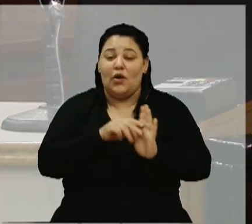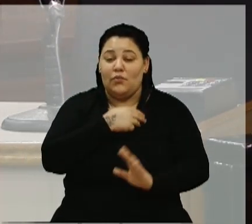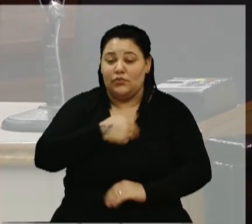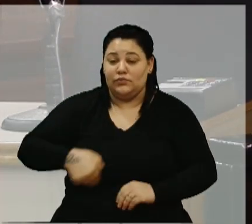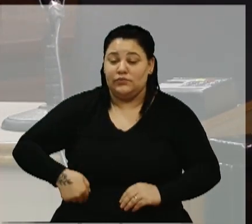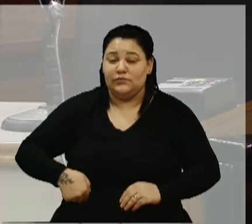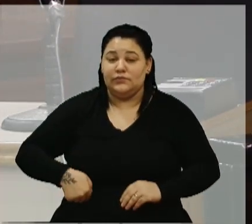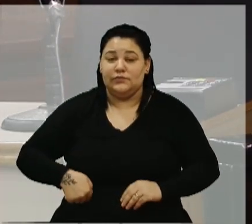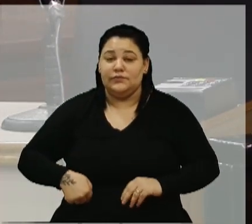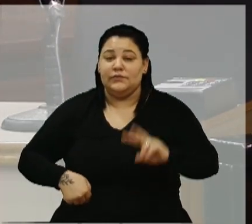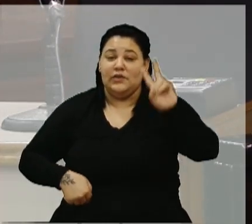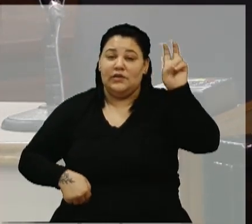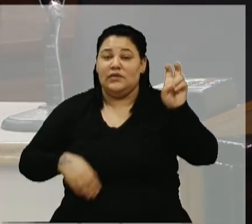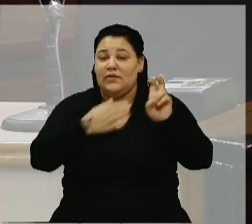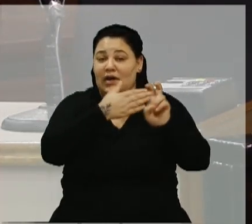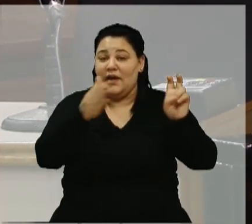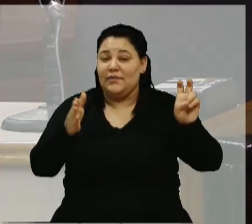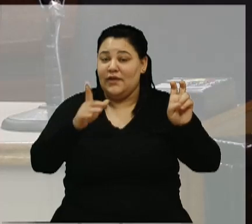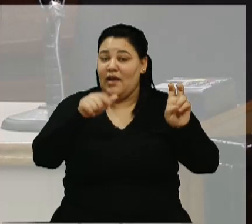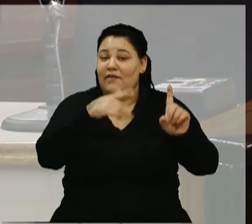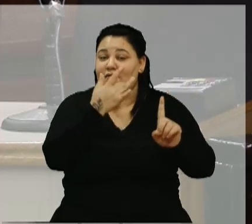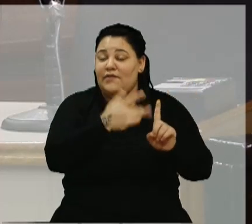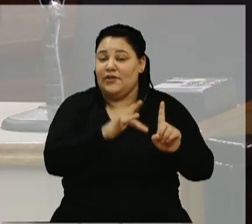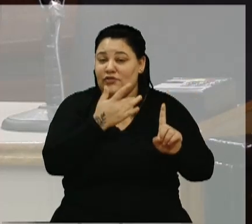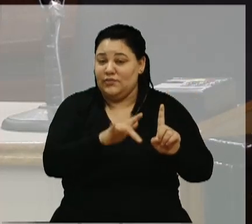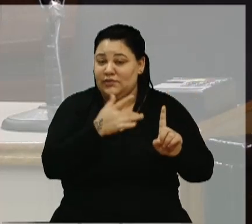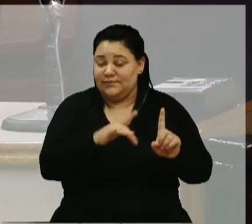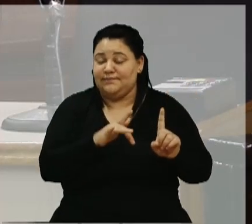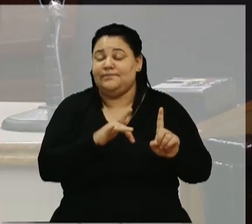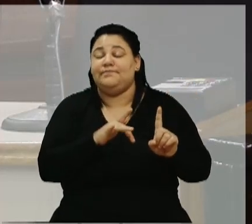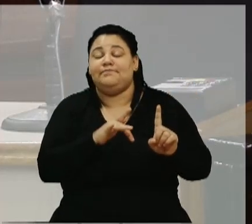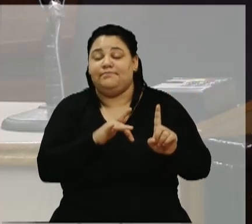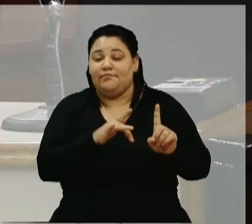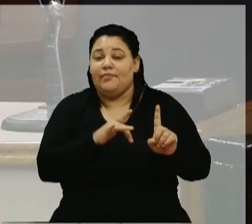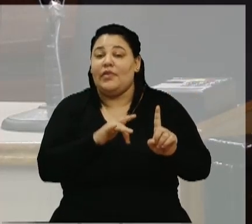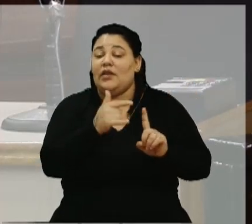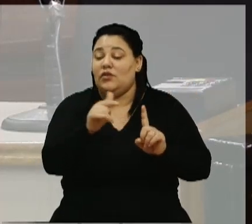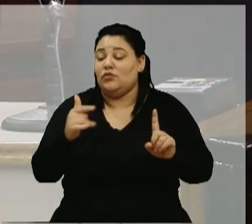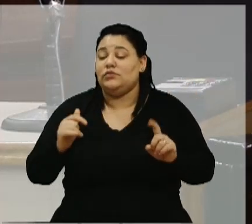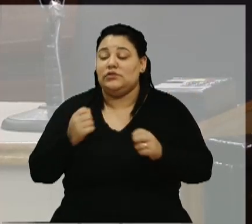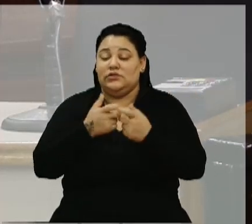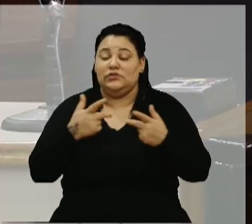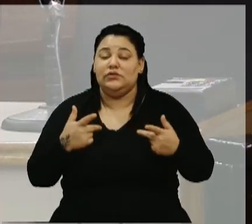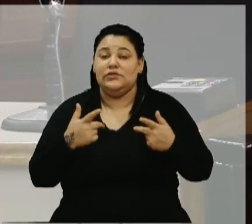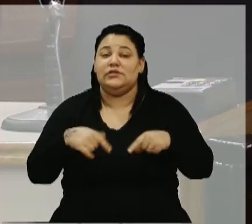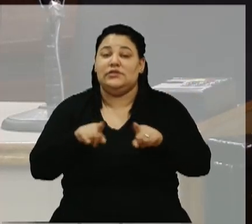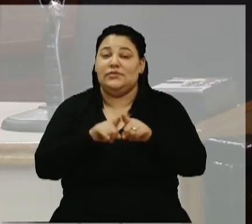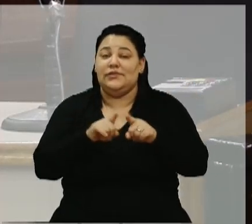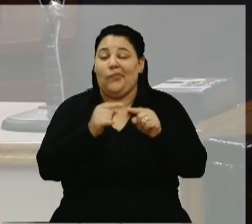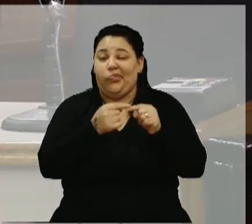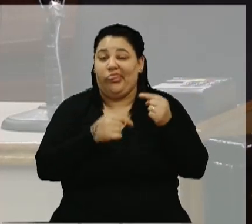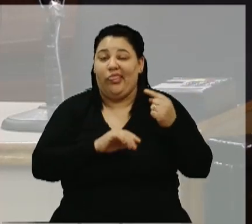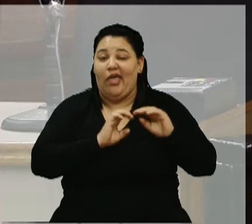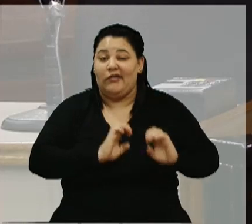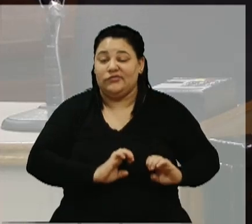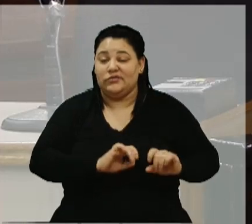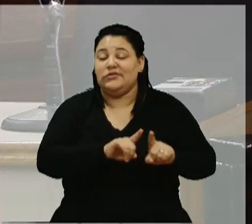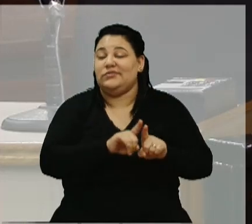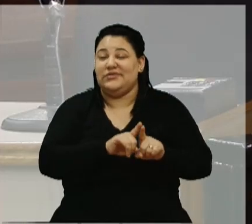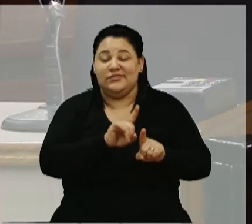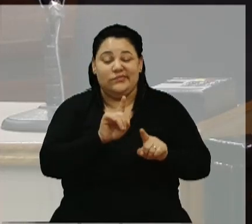vítima, ferindo os princípios da pessoalidade e imparcialidade, dentre muitos outros princípios legais e éticos que minimamente